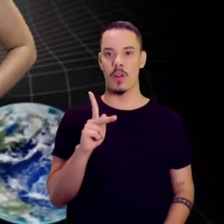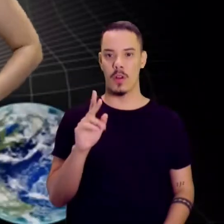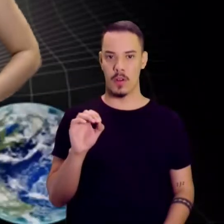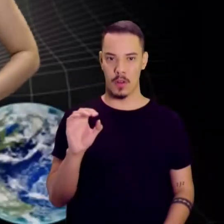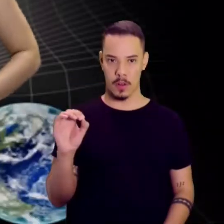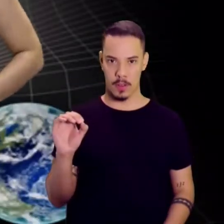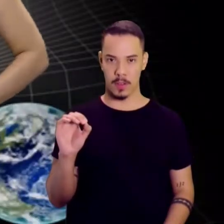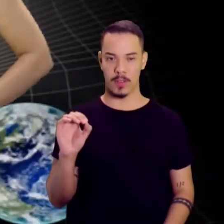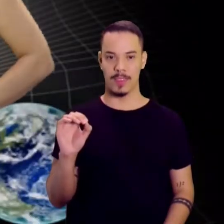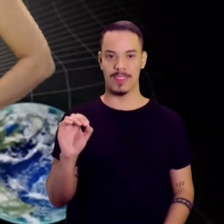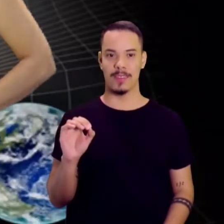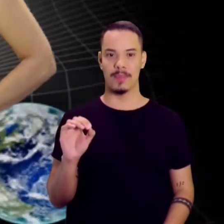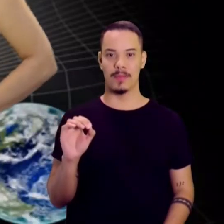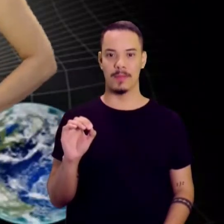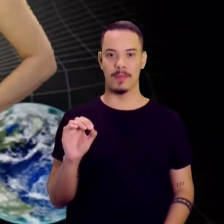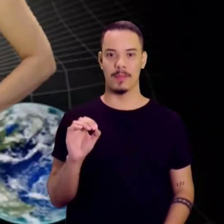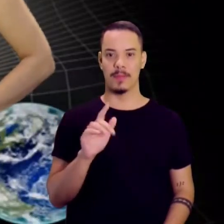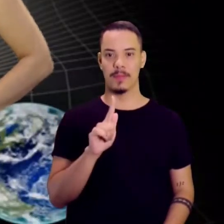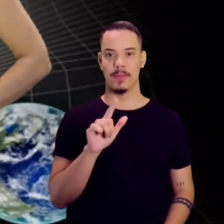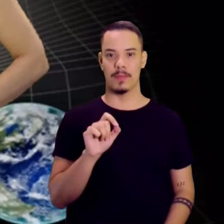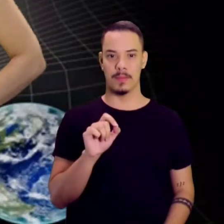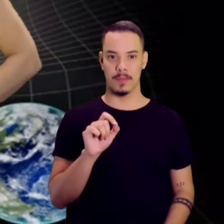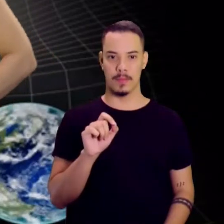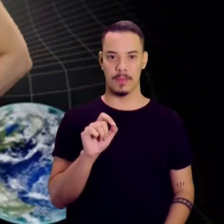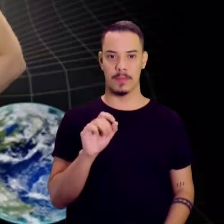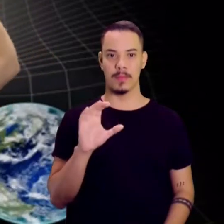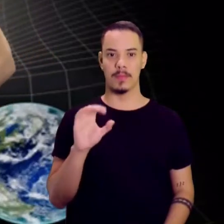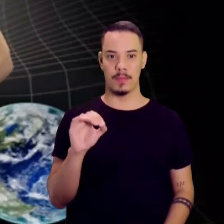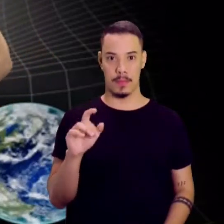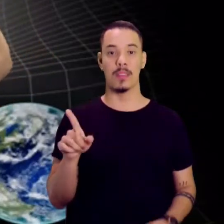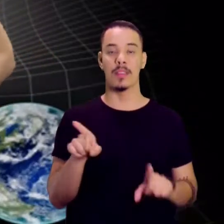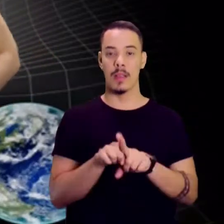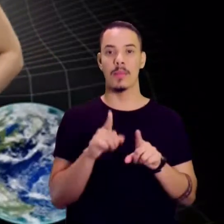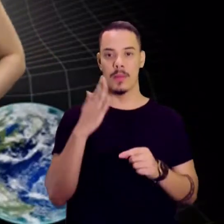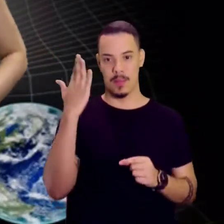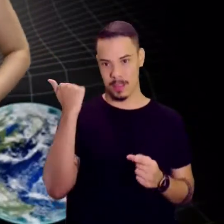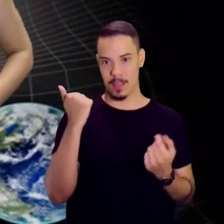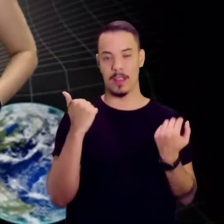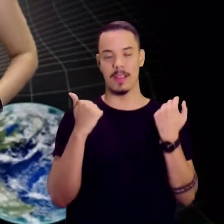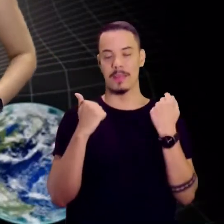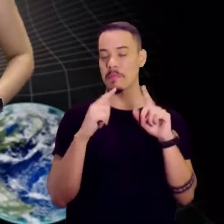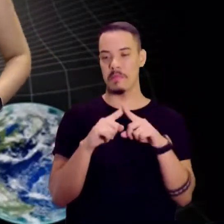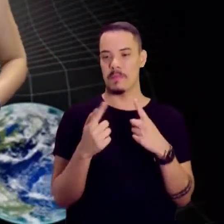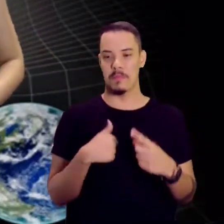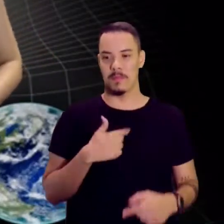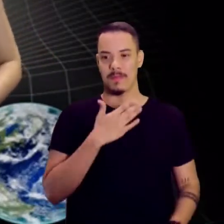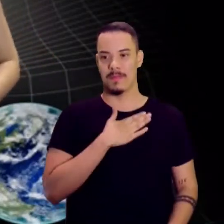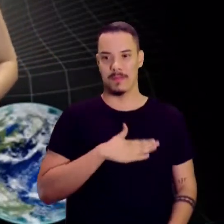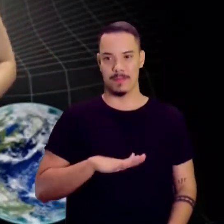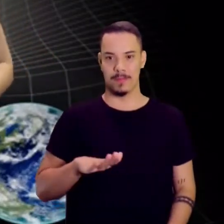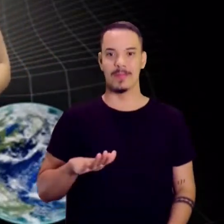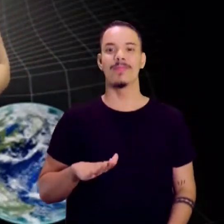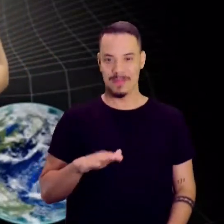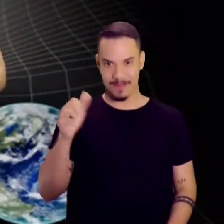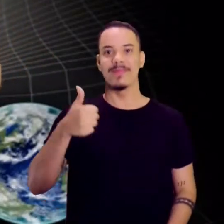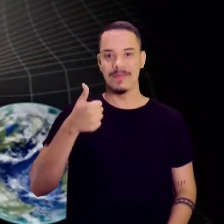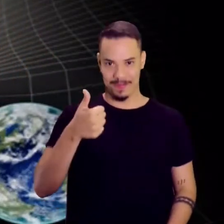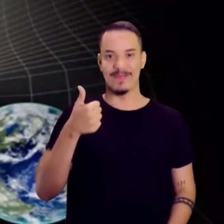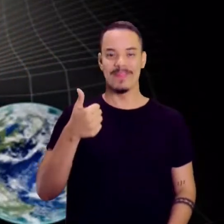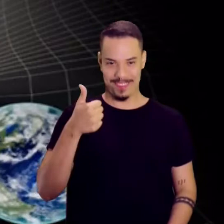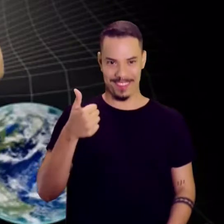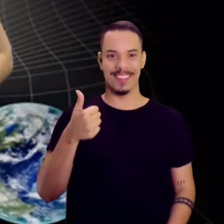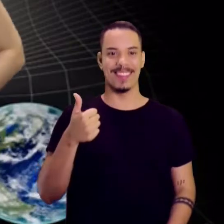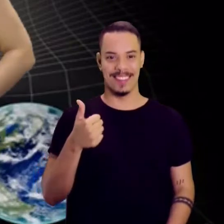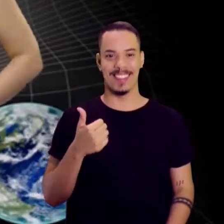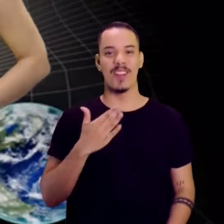Aí o Goku, né? Da minha época. Não é da minha época ainda, mas eu nunca gostei muito, então... É da tua época, Vitor? Eu ainda sou mais